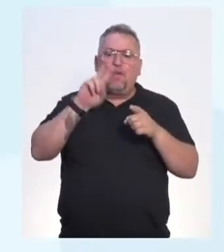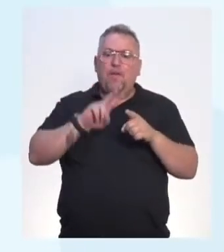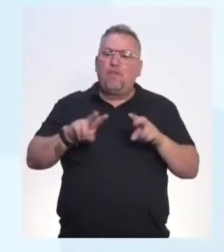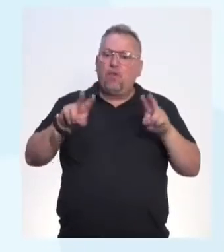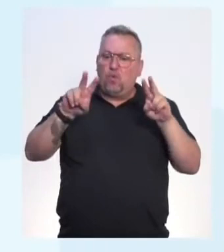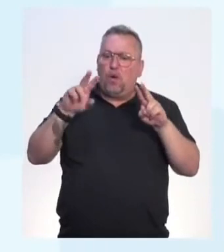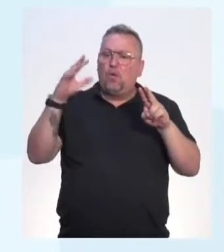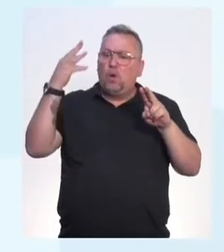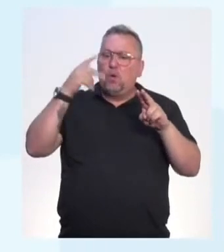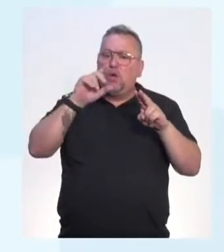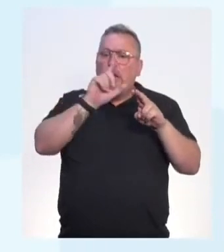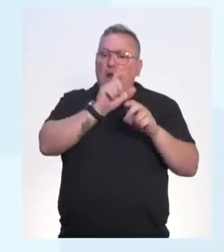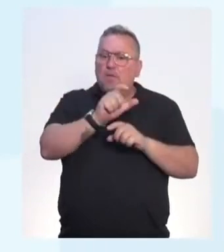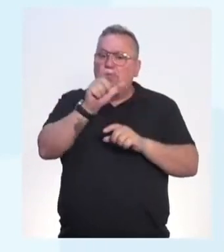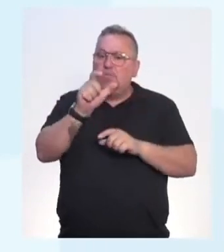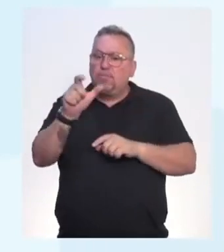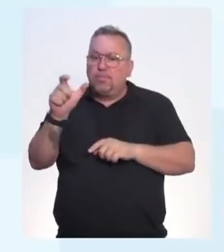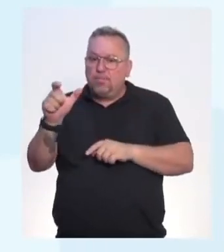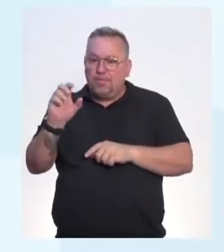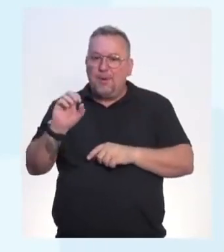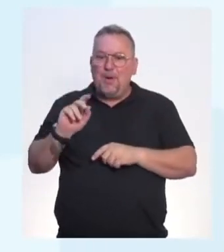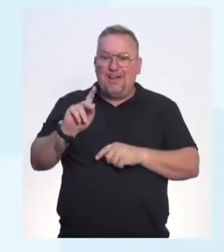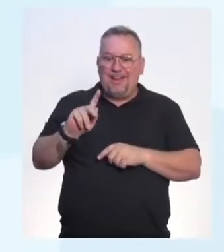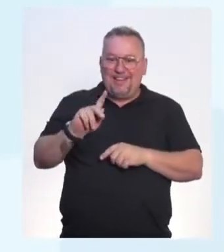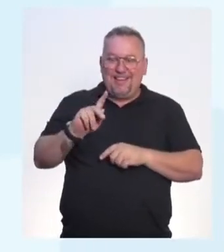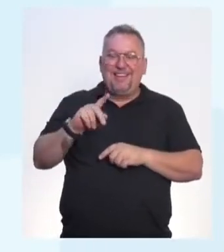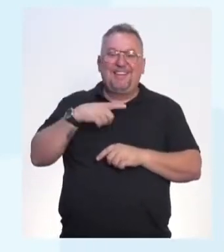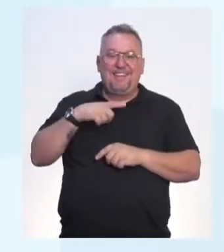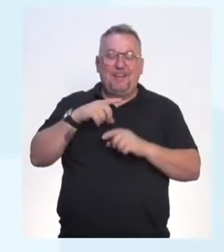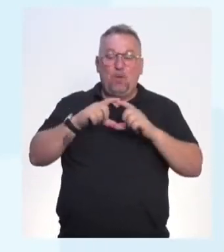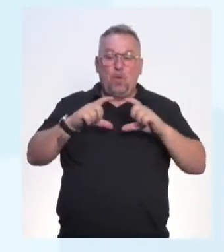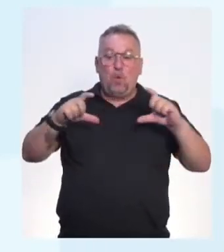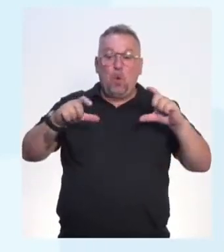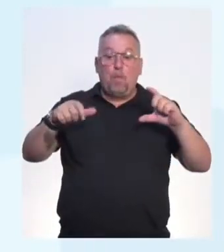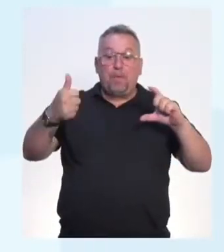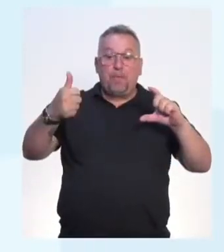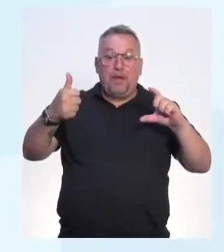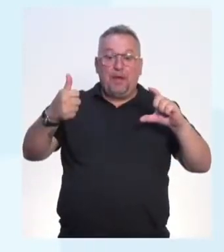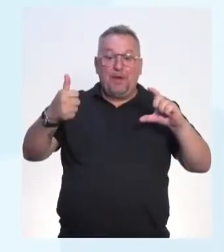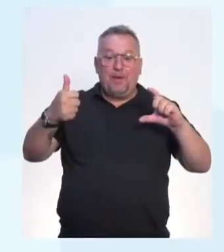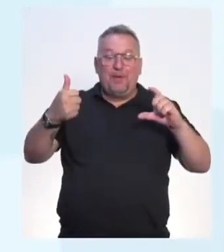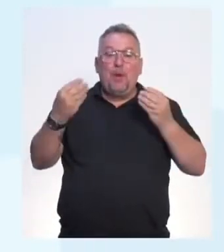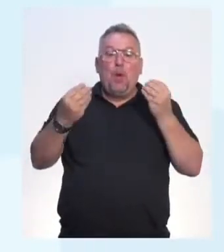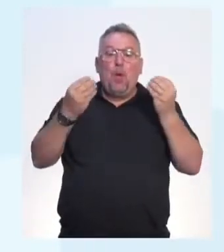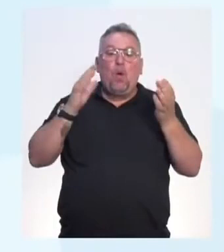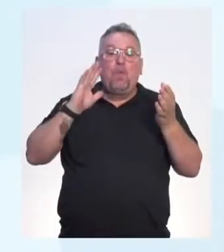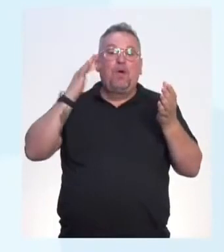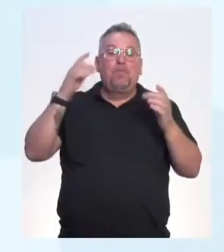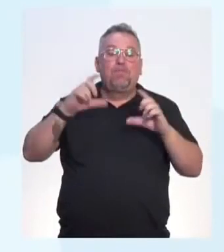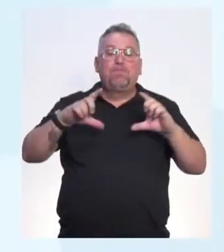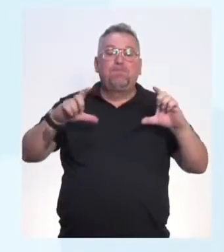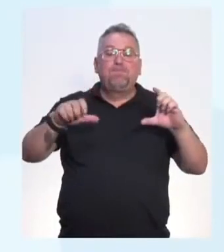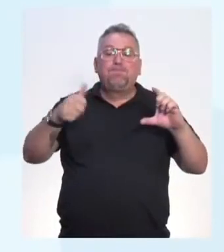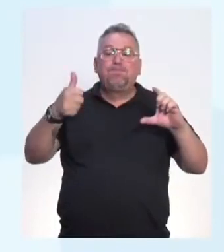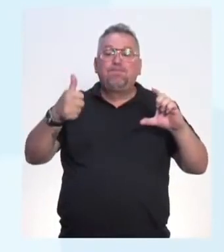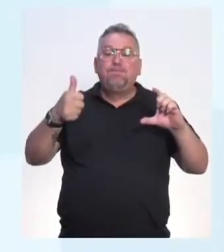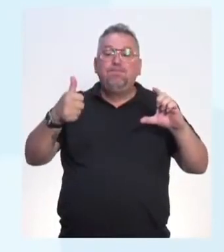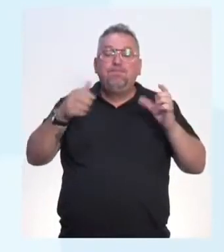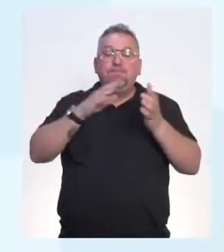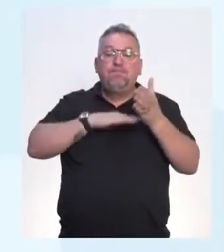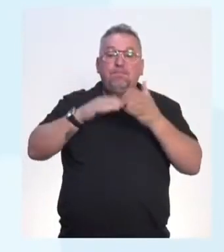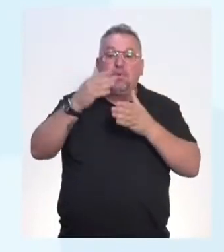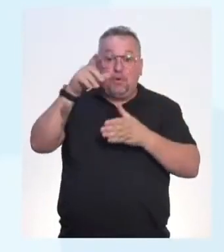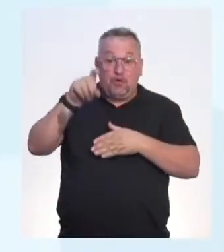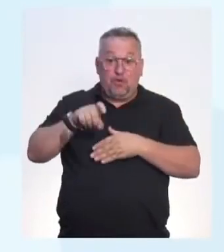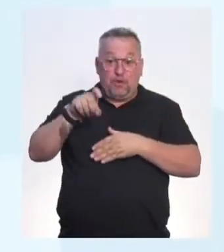visual cada um dos 3 lados, ok? Isso é uma equação do primeiro grau. Como que a gente resolve a equação do primeiro grau? Todo mundo que tem